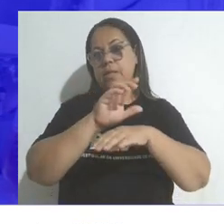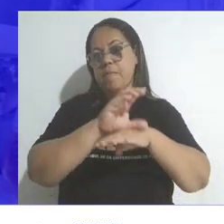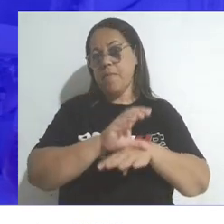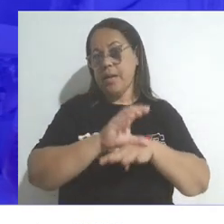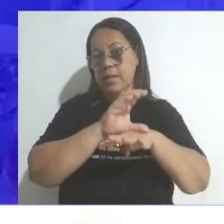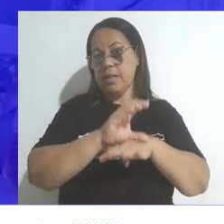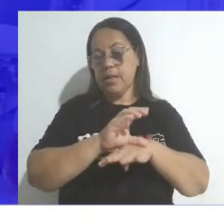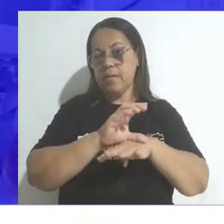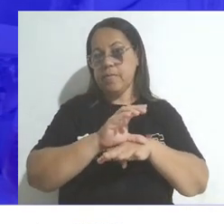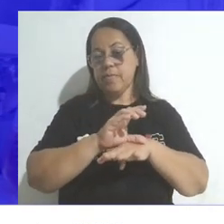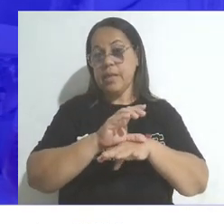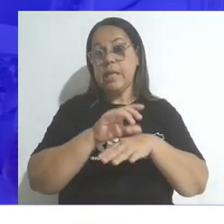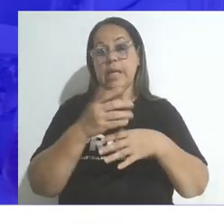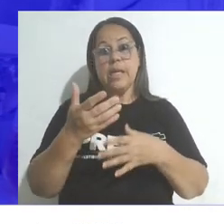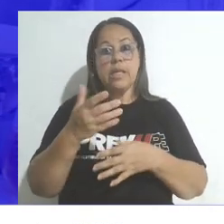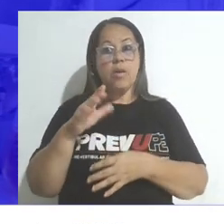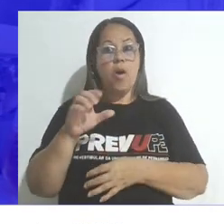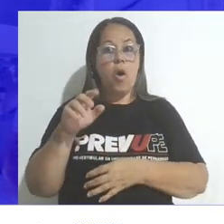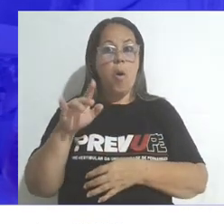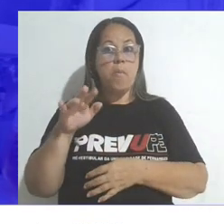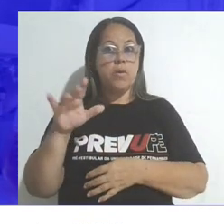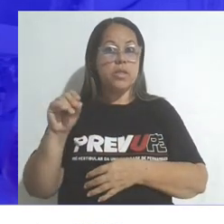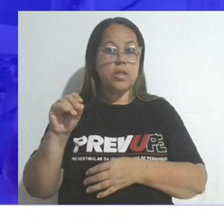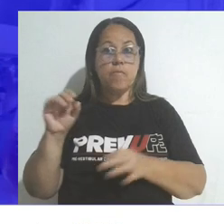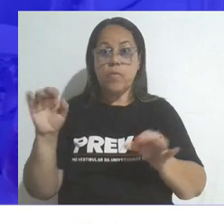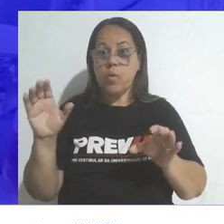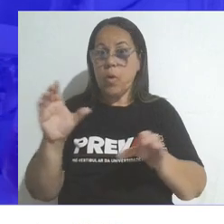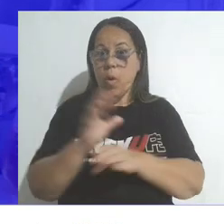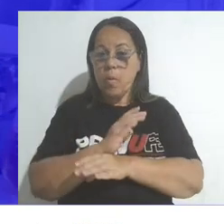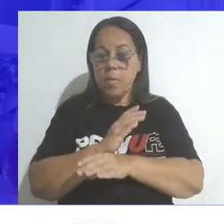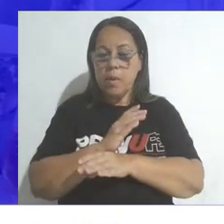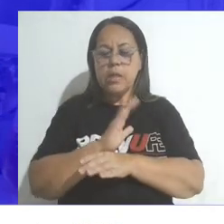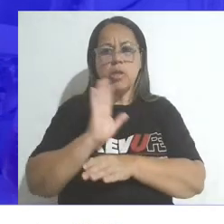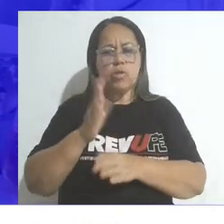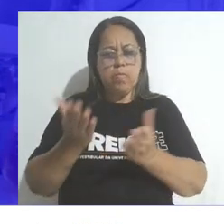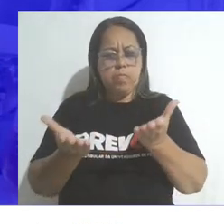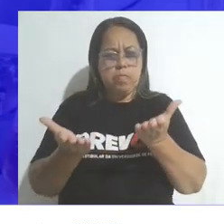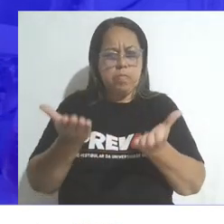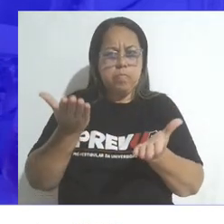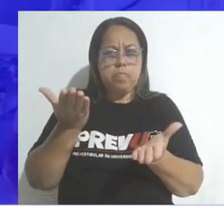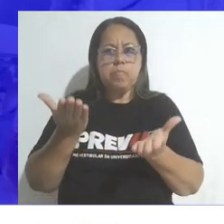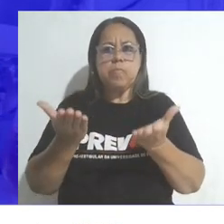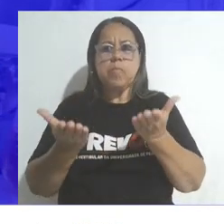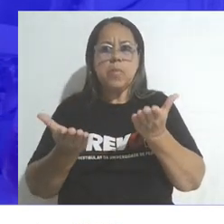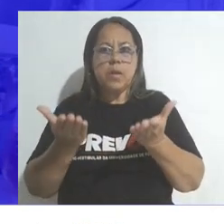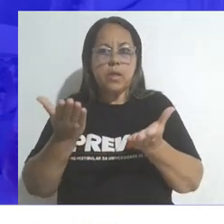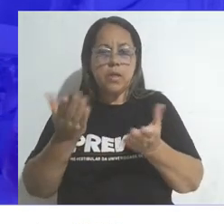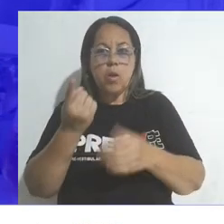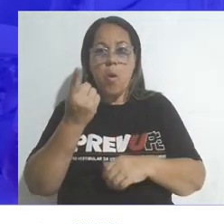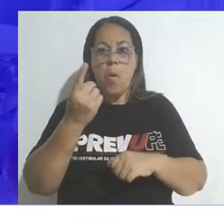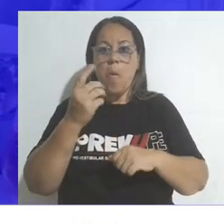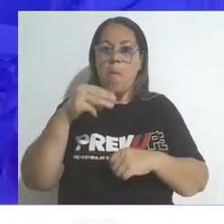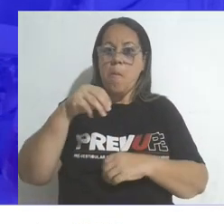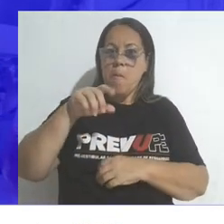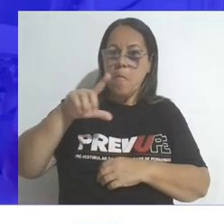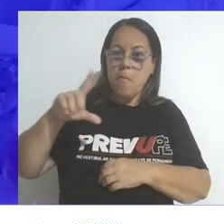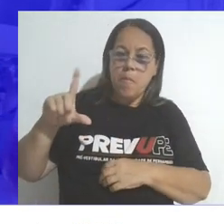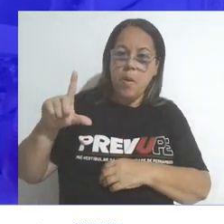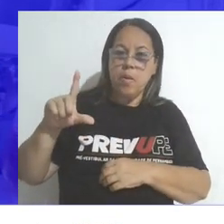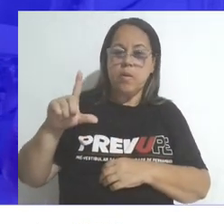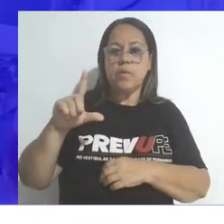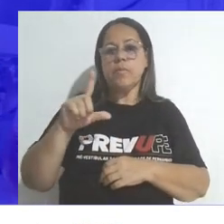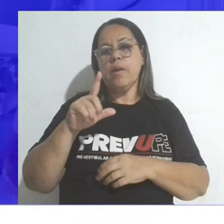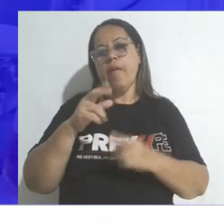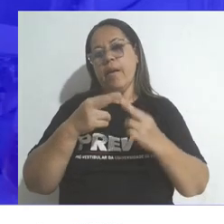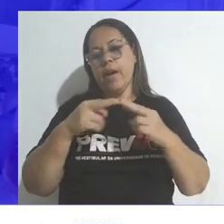exemplo que usei da combustão completa do metano, já considerando ela balanceada, em que um mol de metano reage com 2